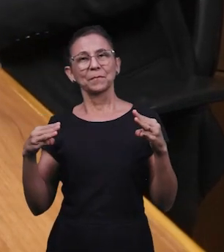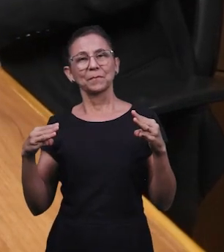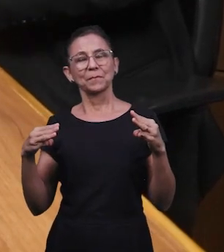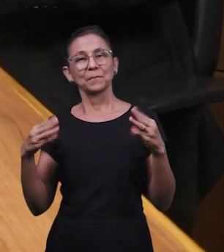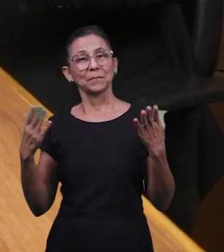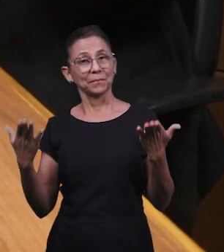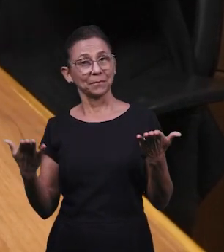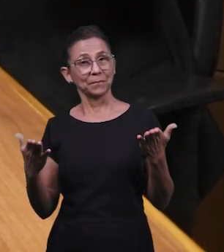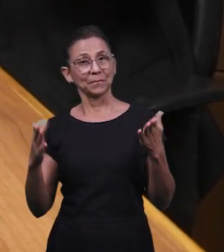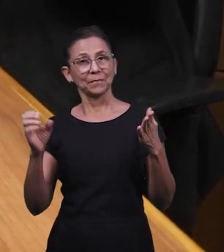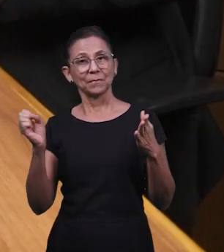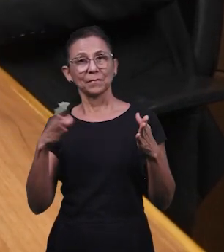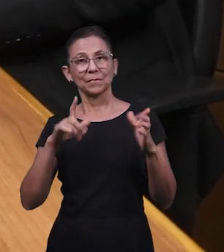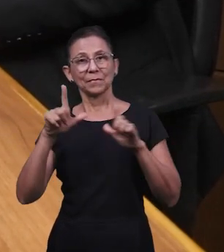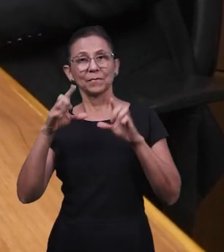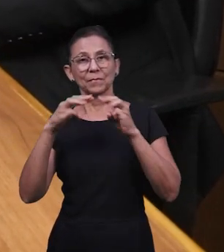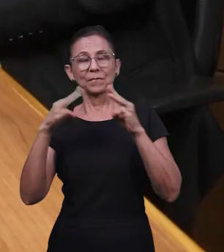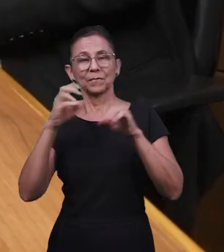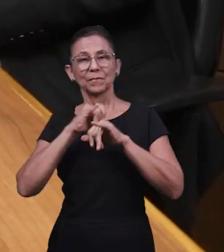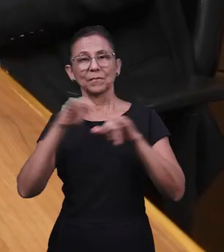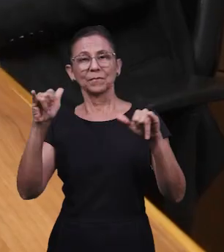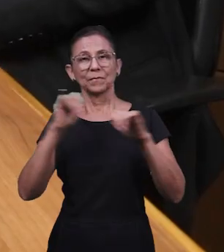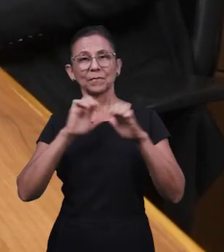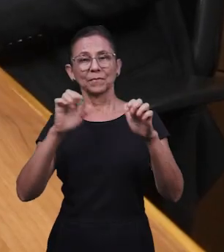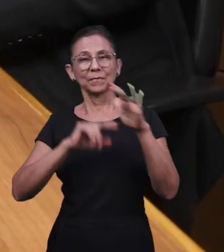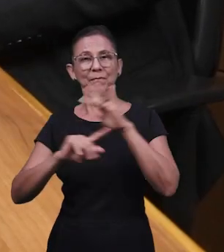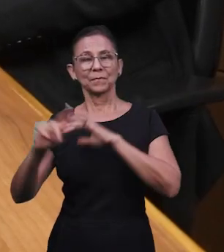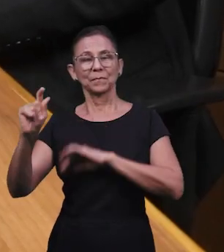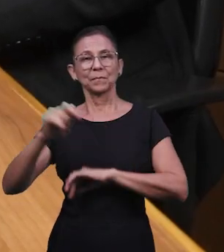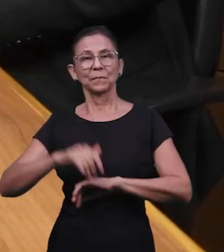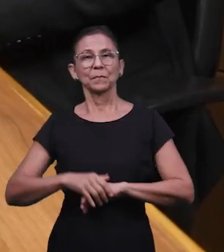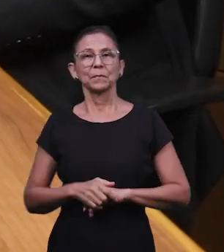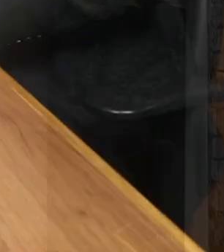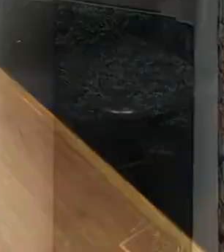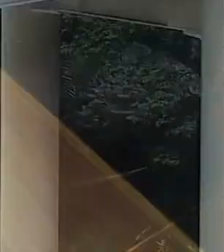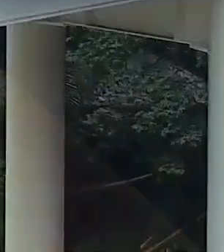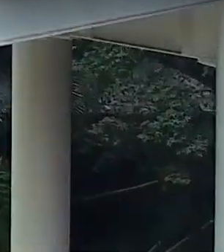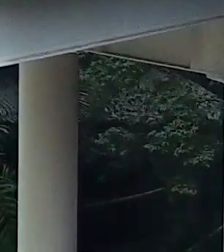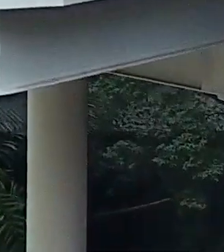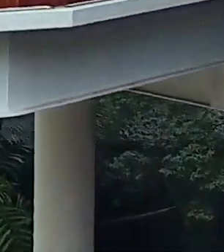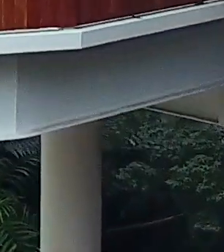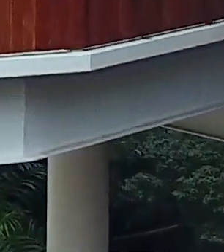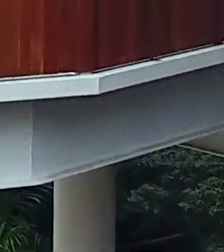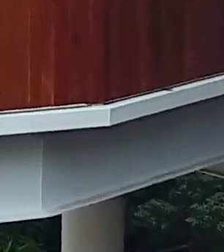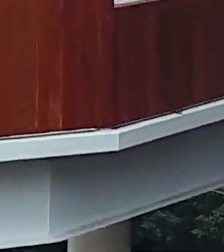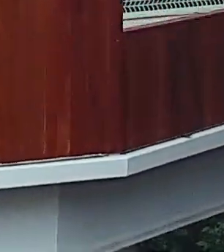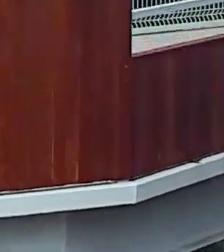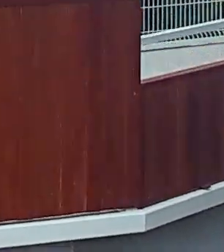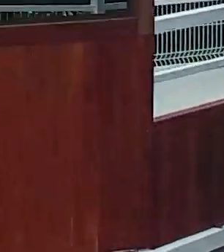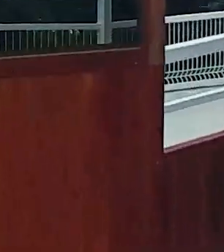Web Manaim, o TV Manaim, a nova TV Manaim, juntas anunciando o Evangelho Eterno. Você